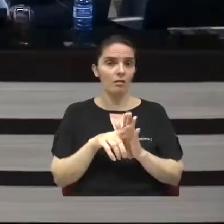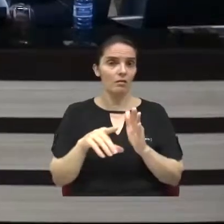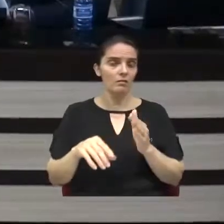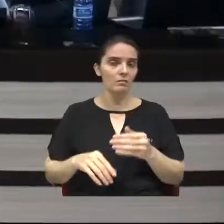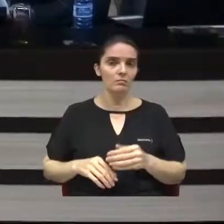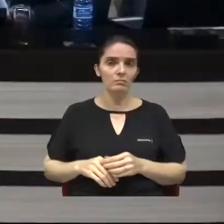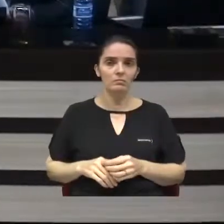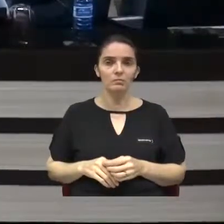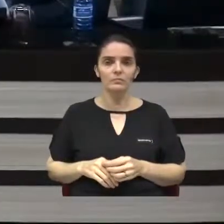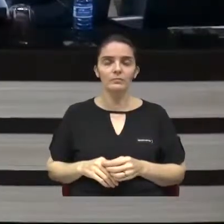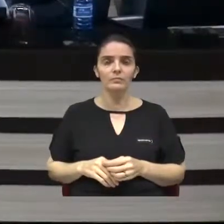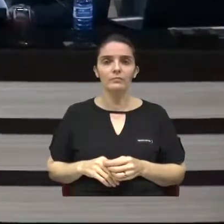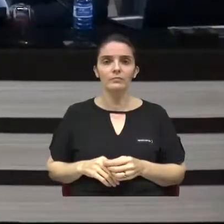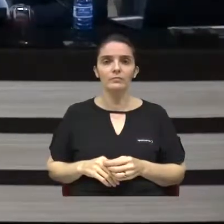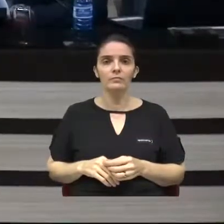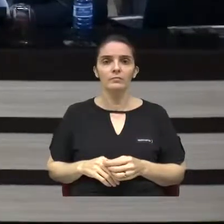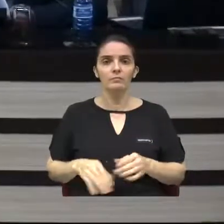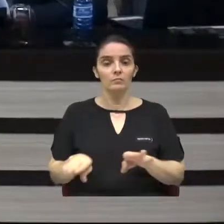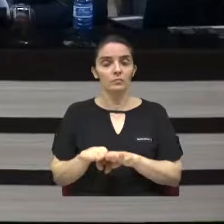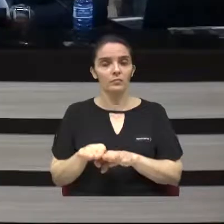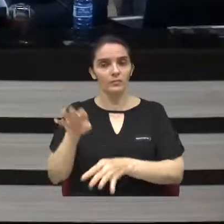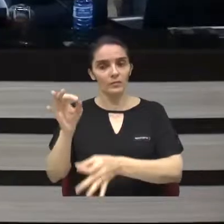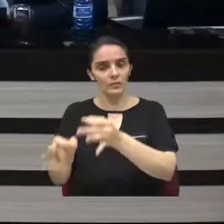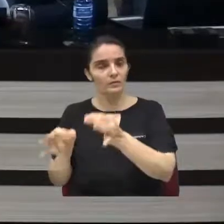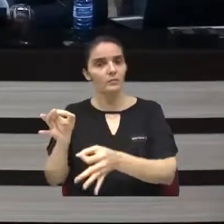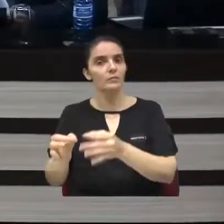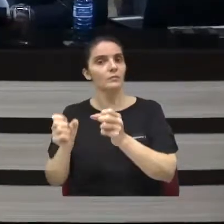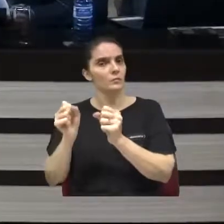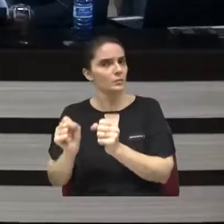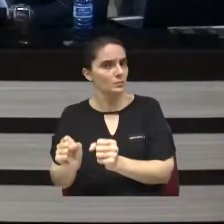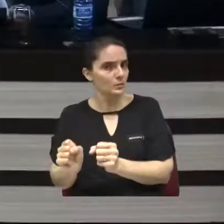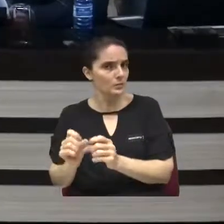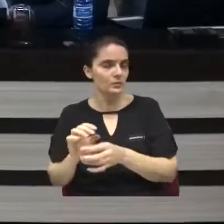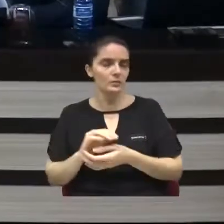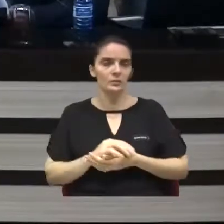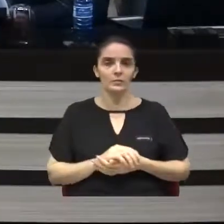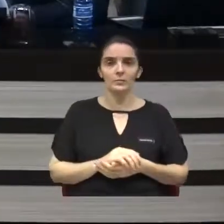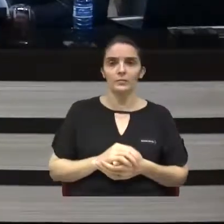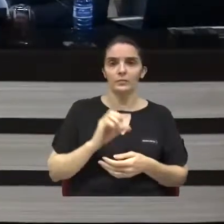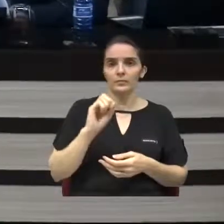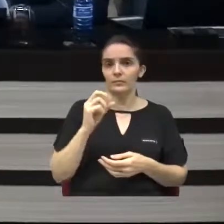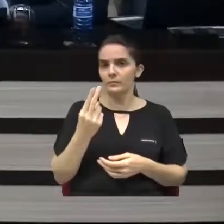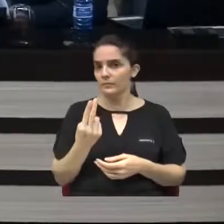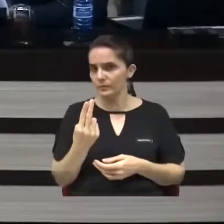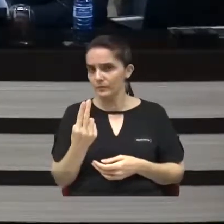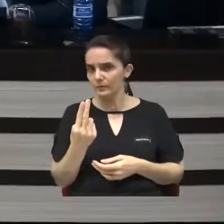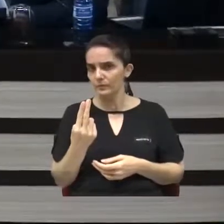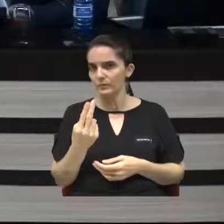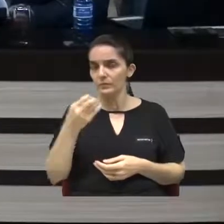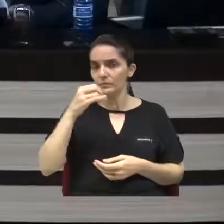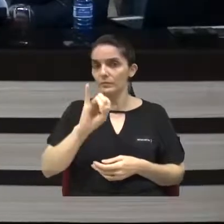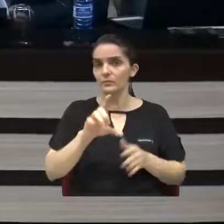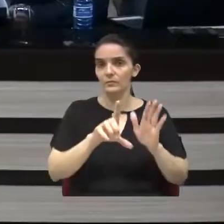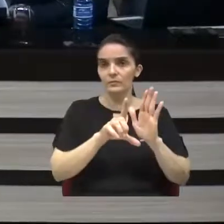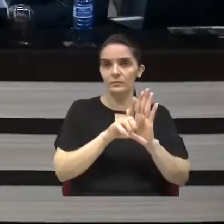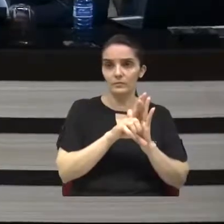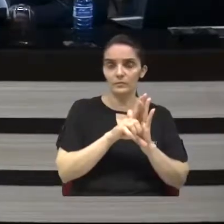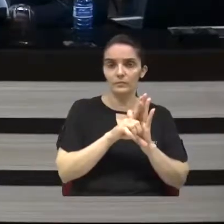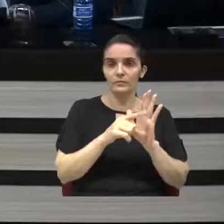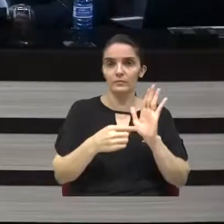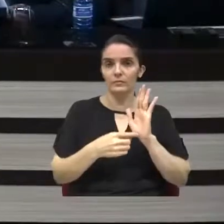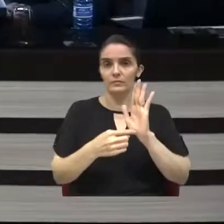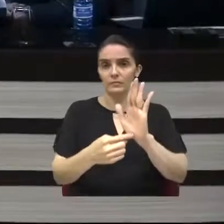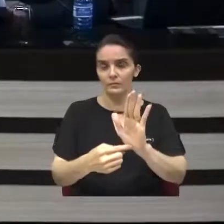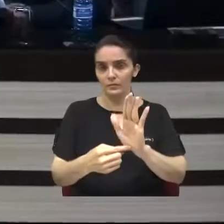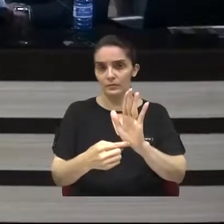do Poder Judiciário, através de ação judicial própria, ou ainda em face da mesma lei, representar a